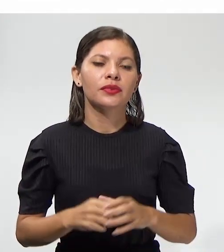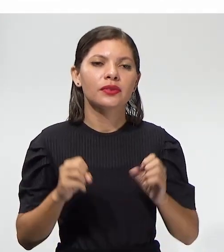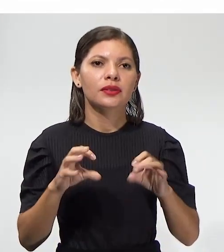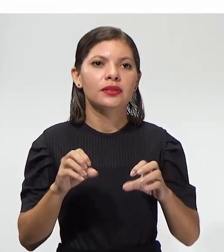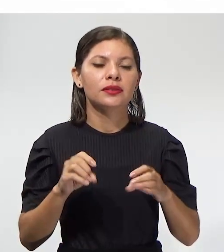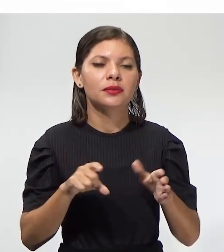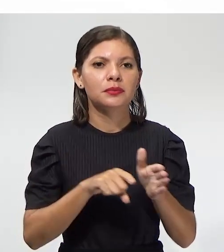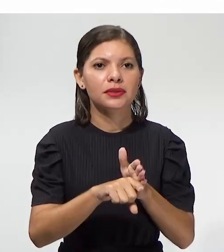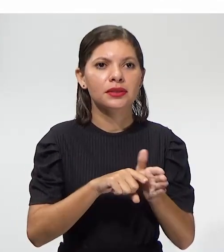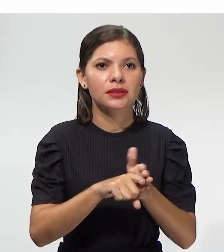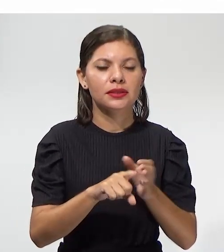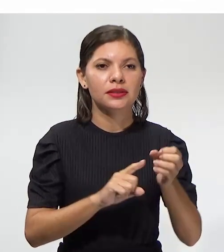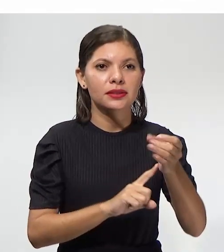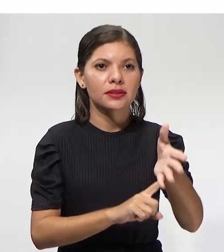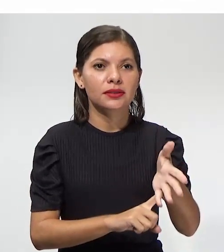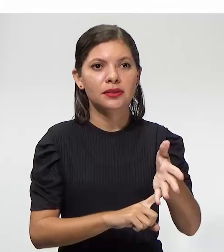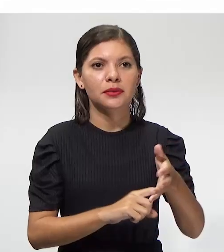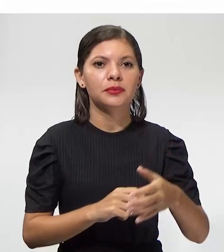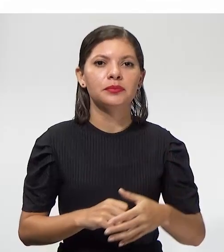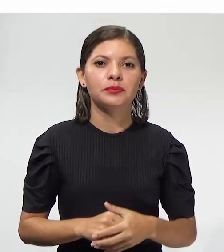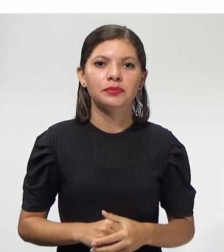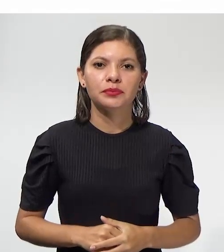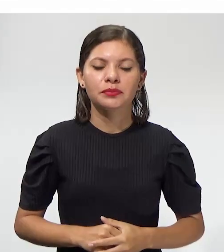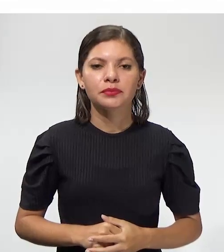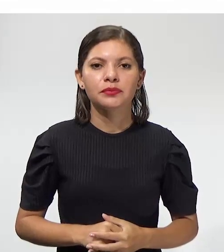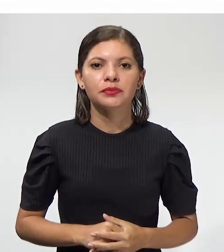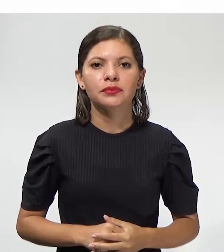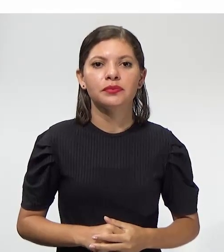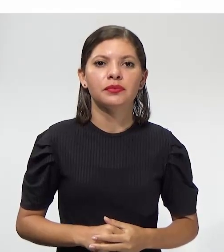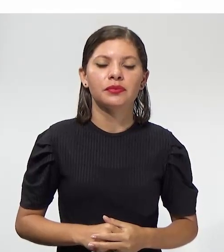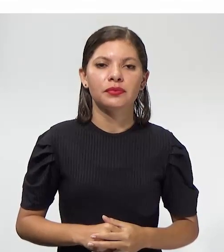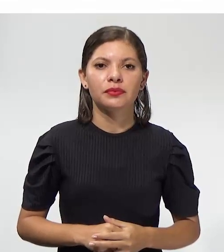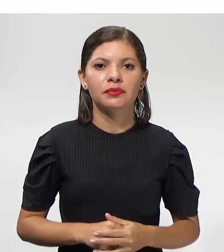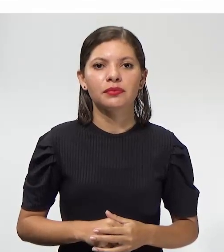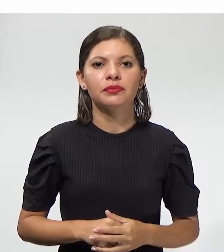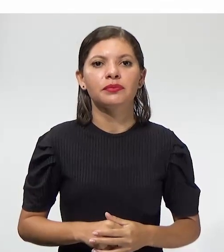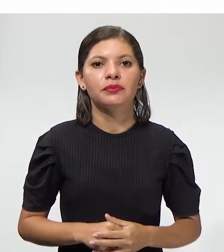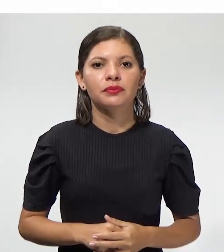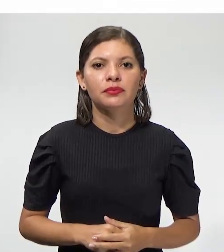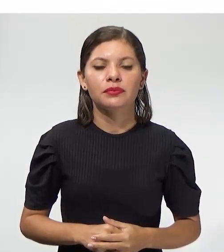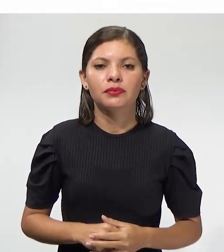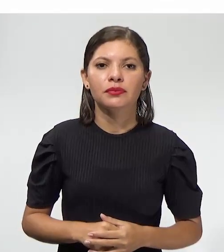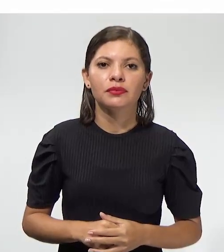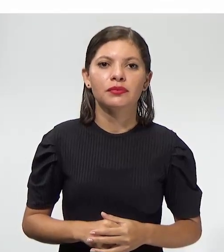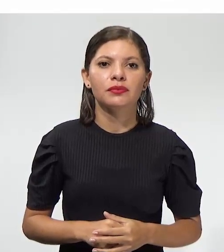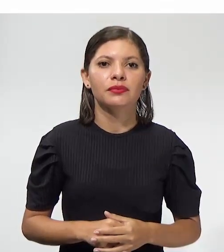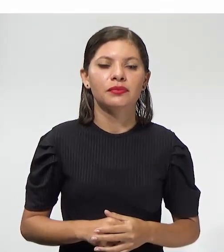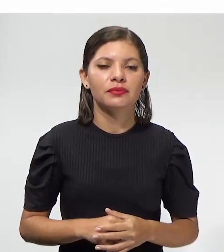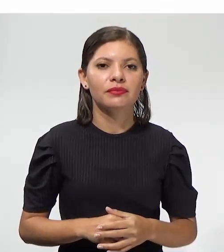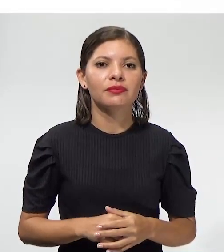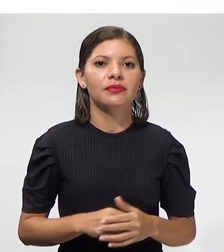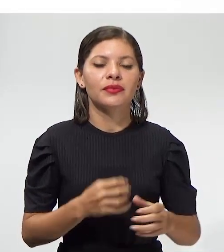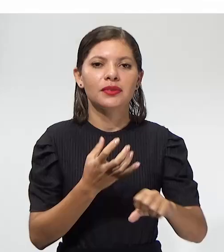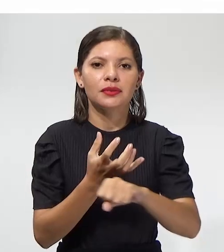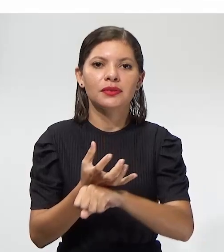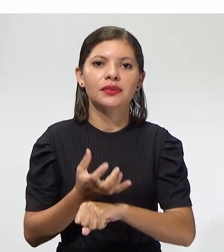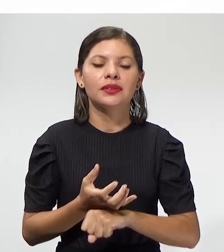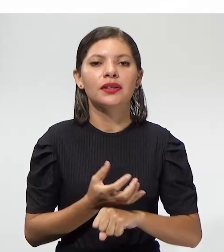professor Saulo acabou de falar, indissociabilidade entre ensino, pesquisa e extensão. E aí poderemos